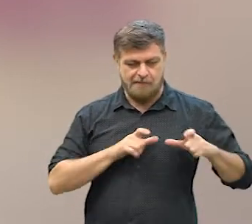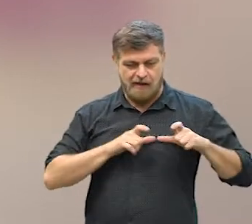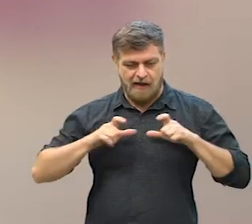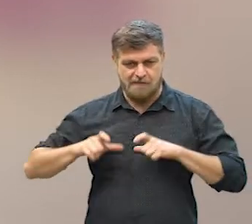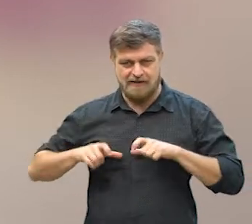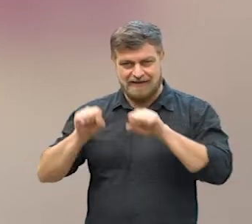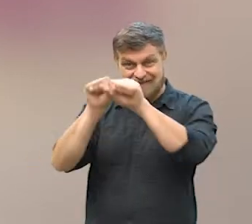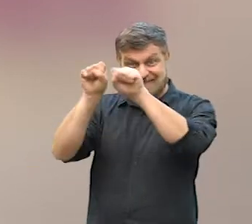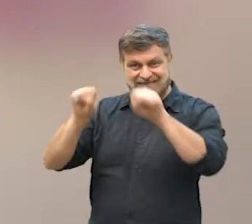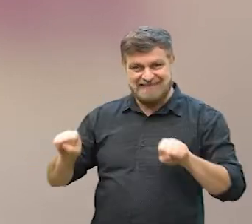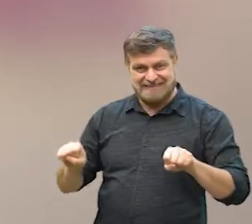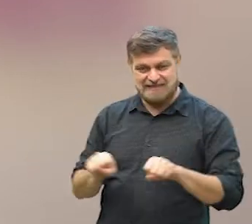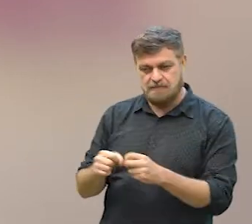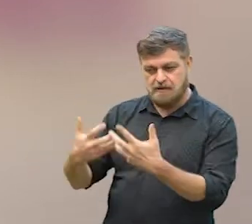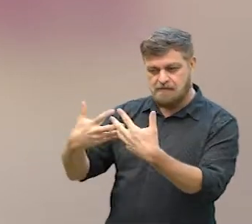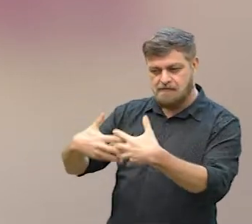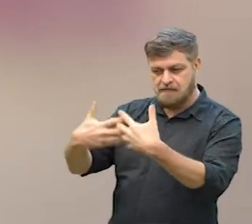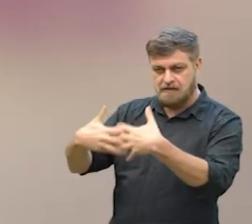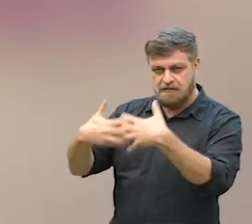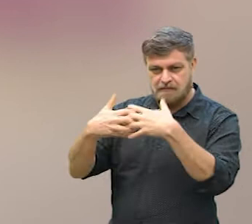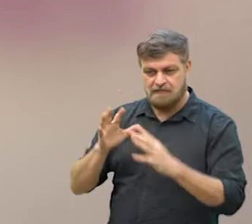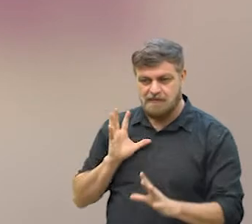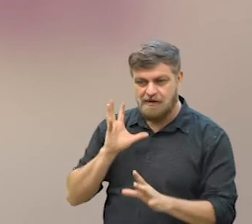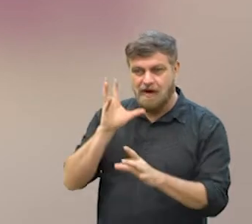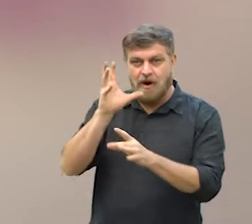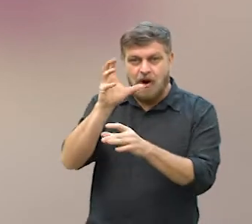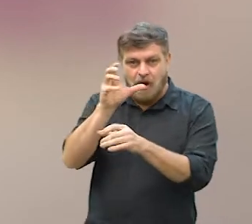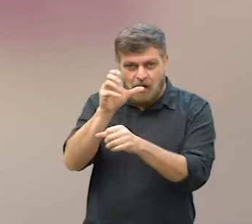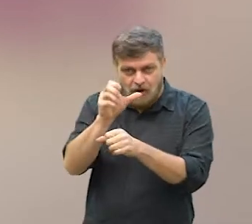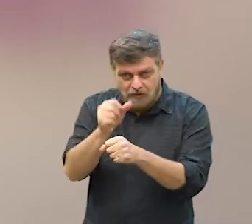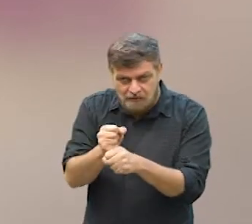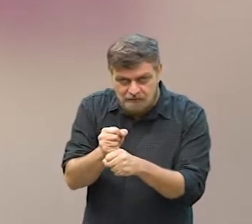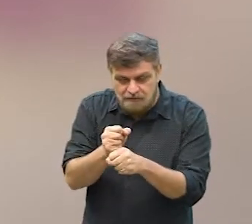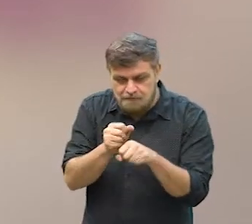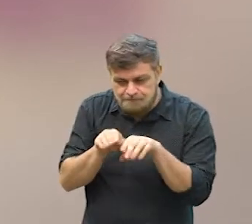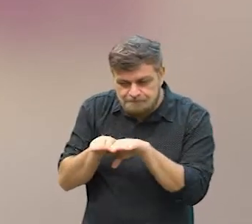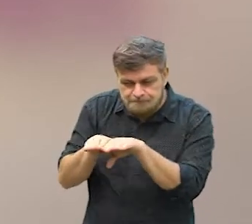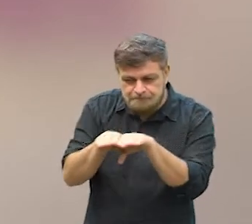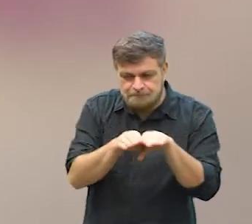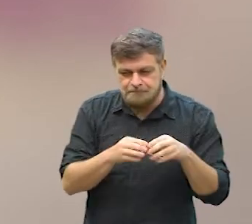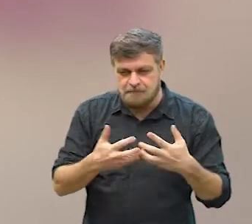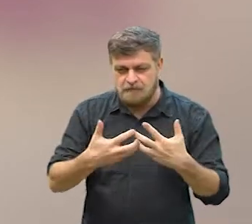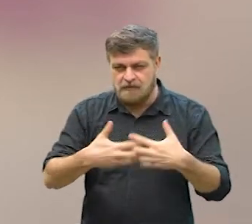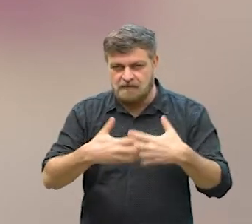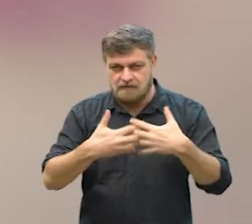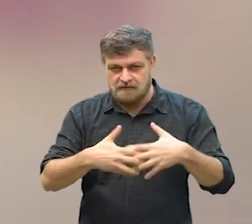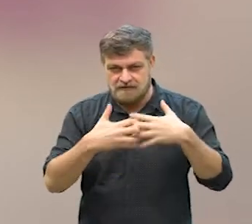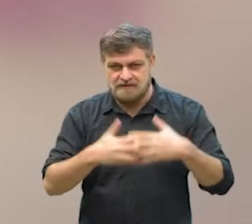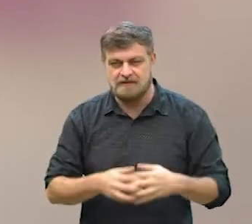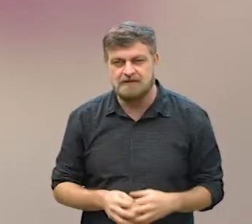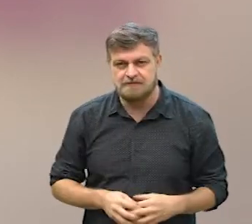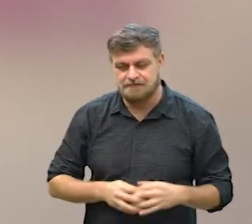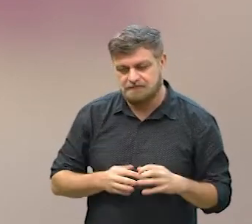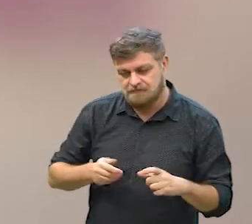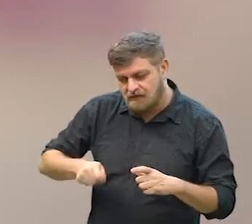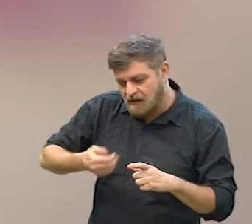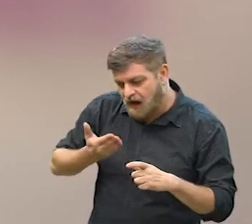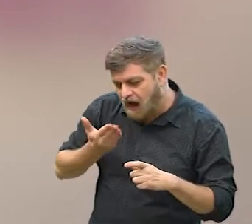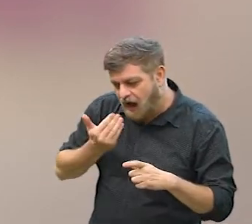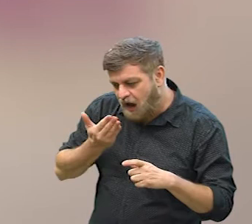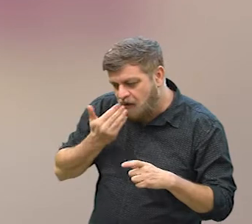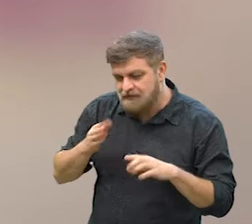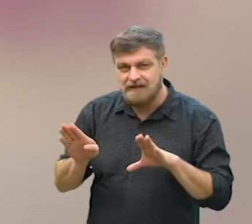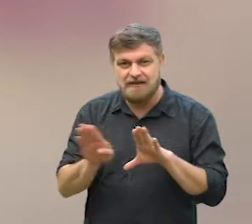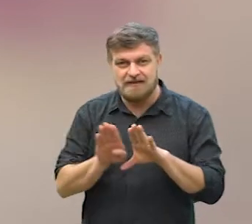gente esteja normalmente com todos os alinhados esse sistema, da parte tanto nutricional